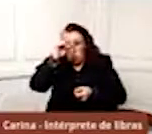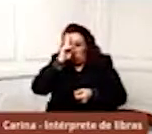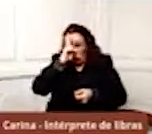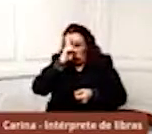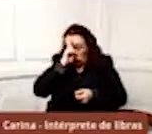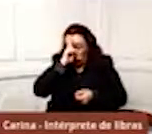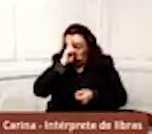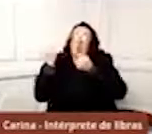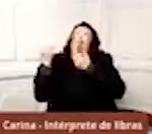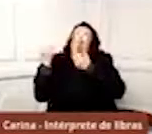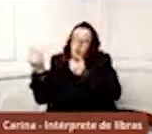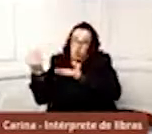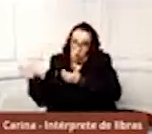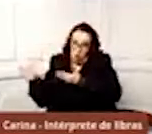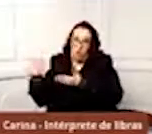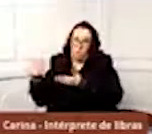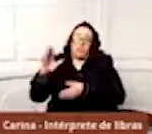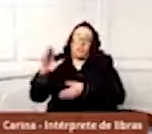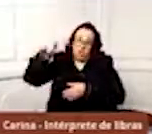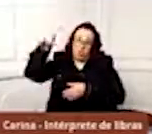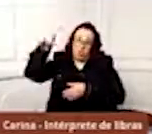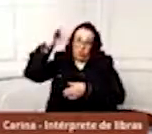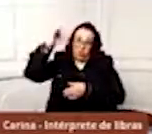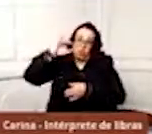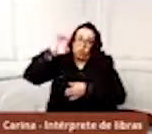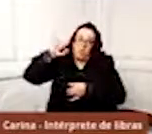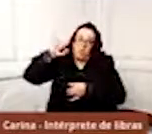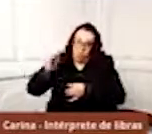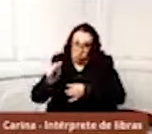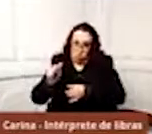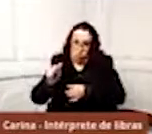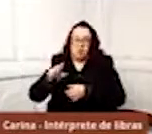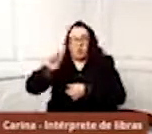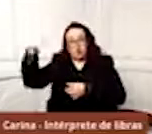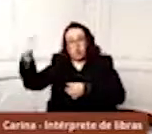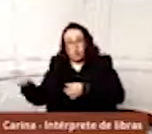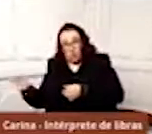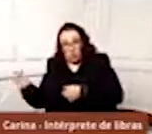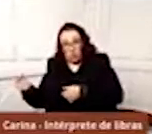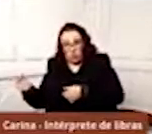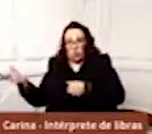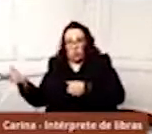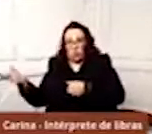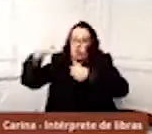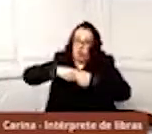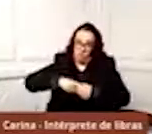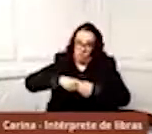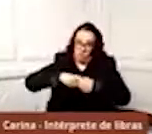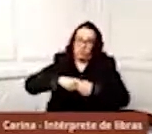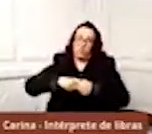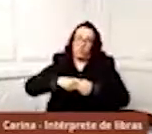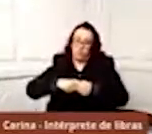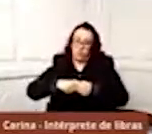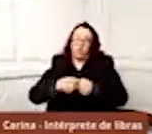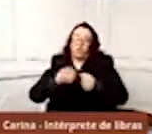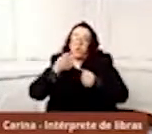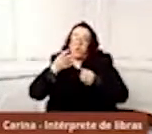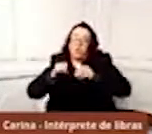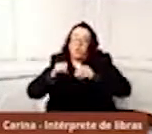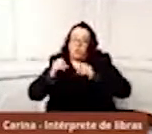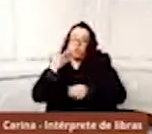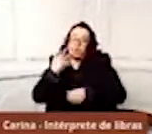adultos, e em outro cenário nós associamos o retorno do ensino de educação e na